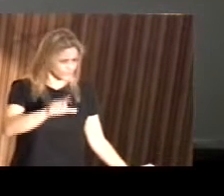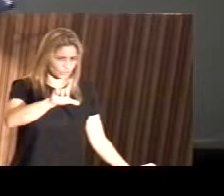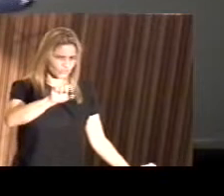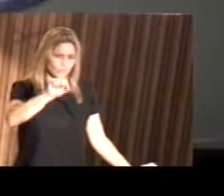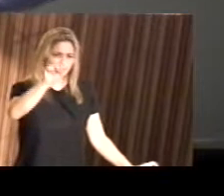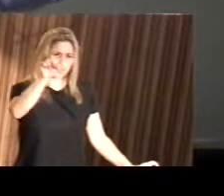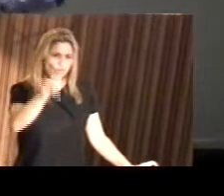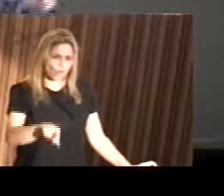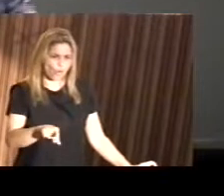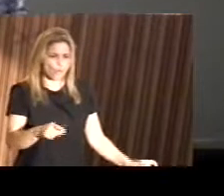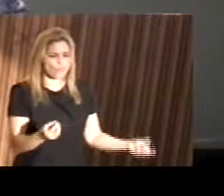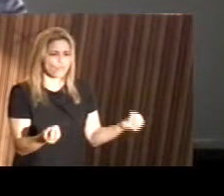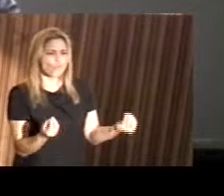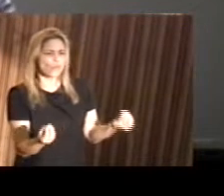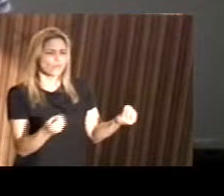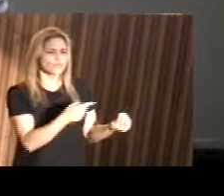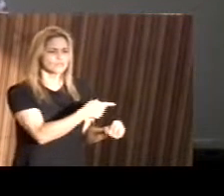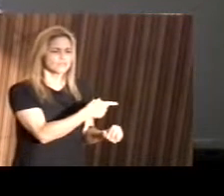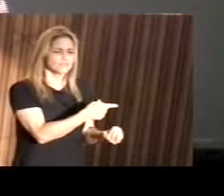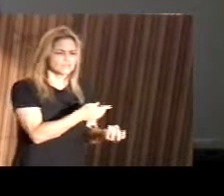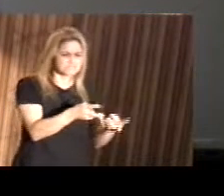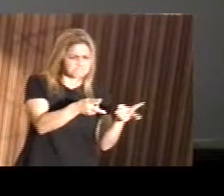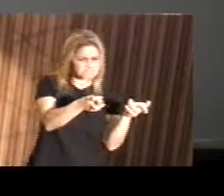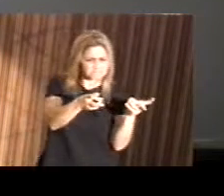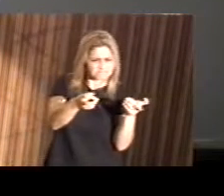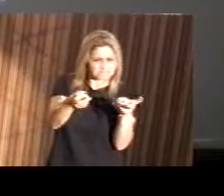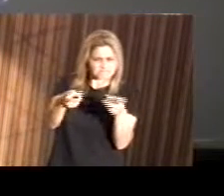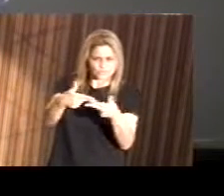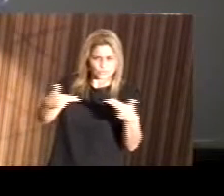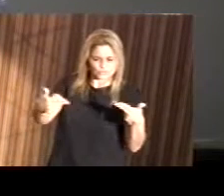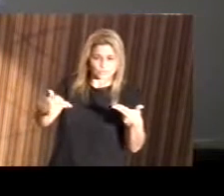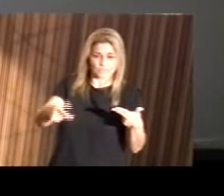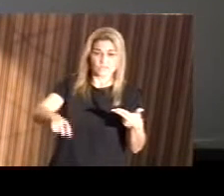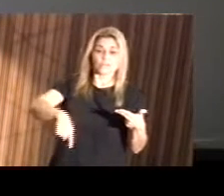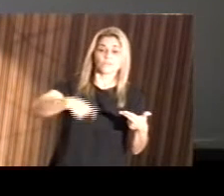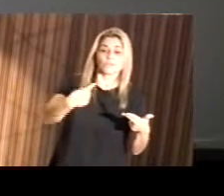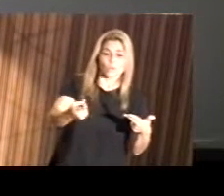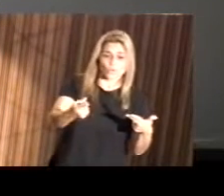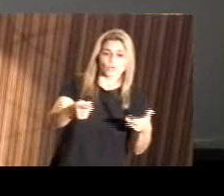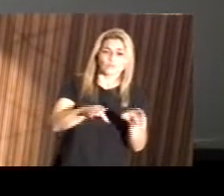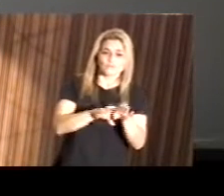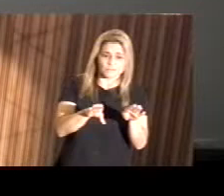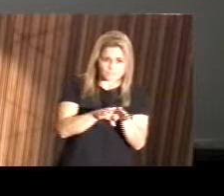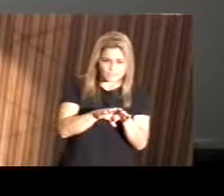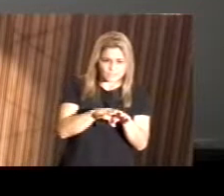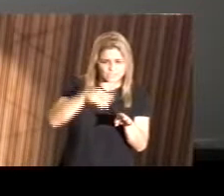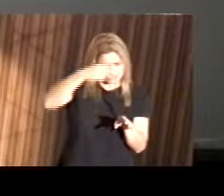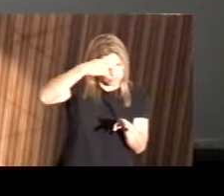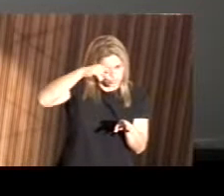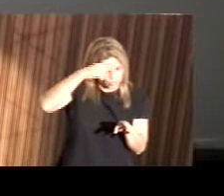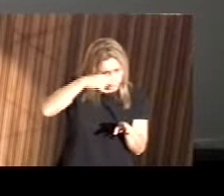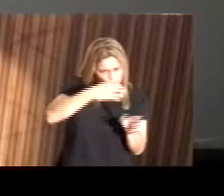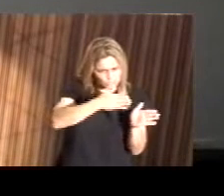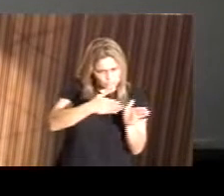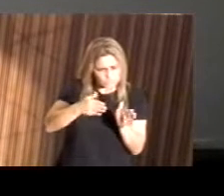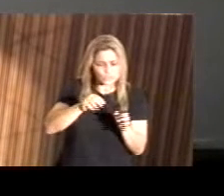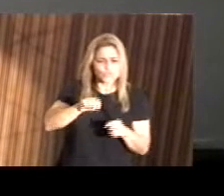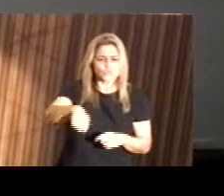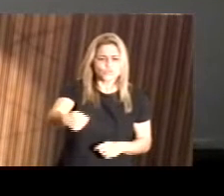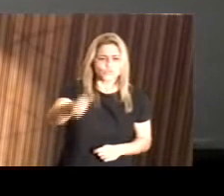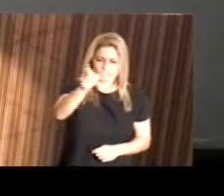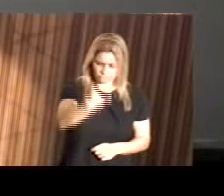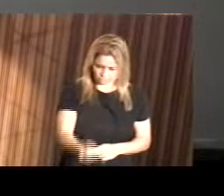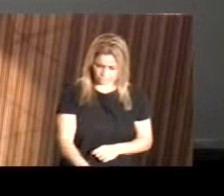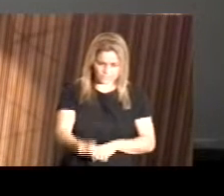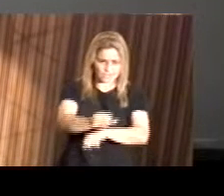na perspectiva de Ló? Depois eu queria olhar para essa mesma história na perspectiva